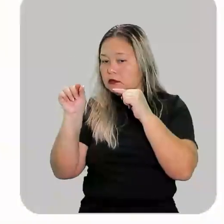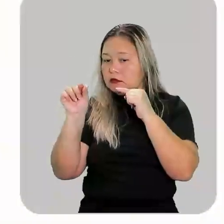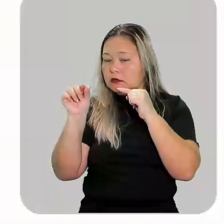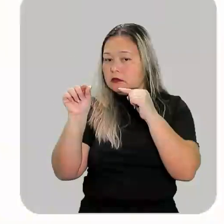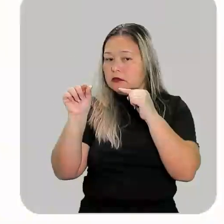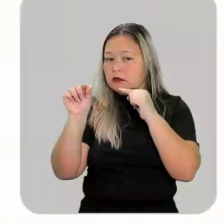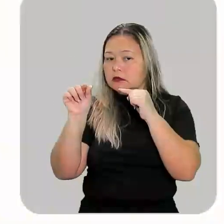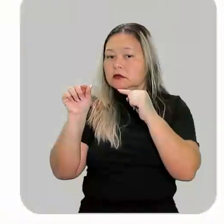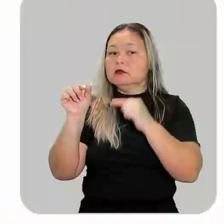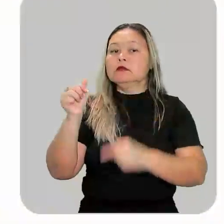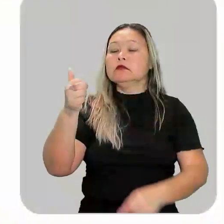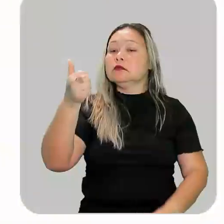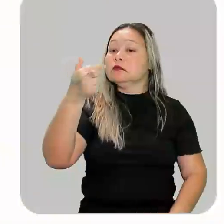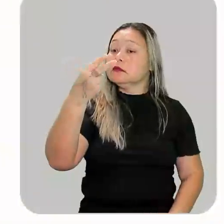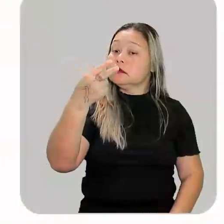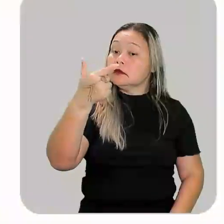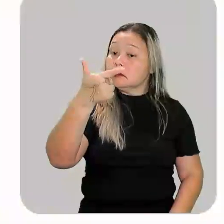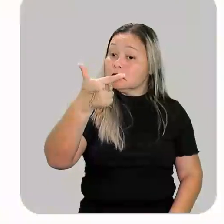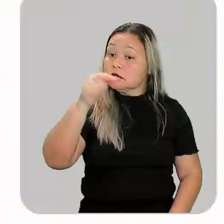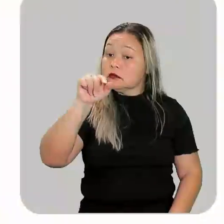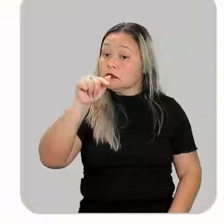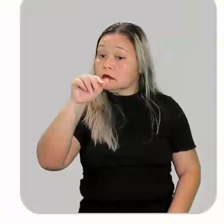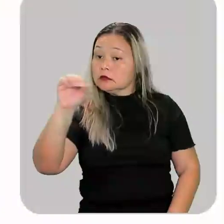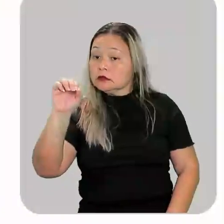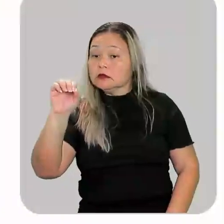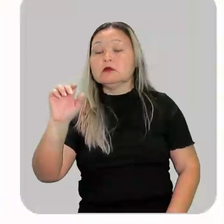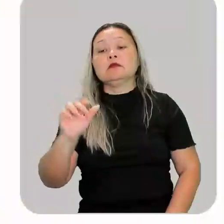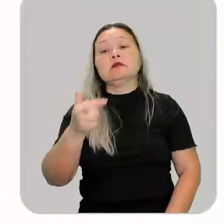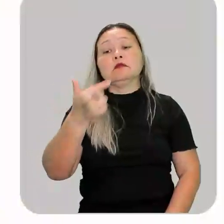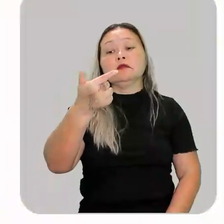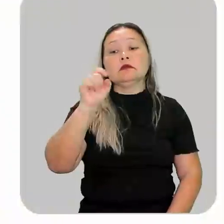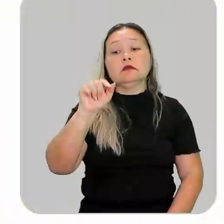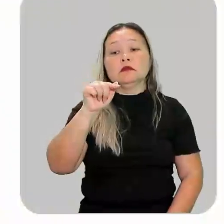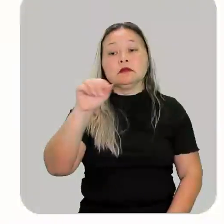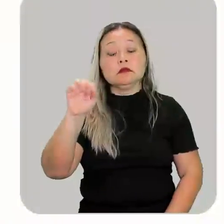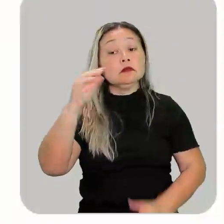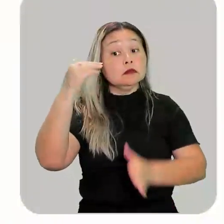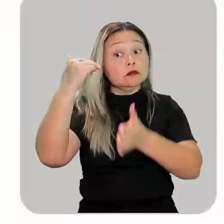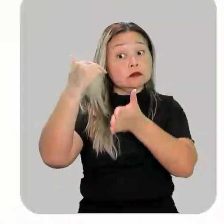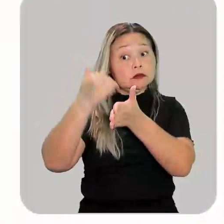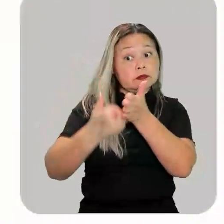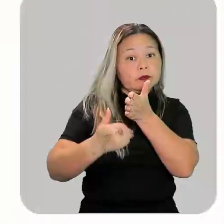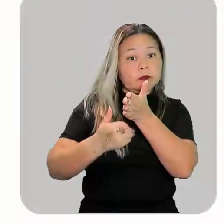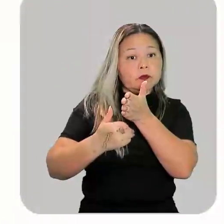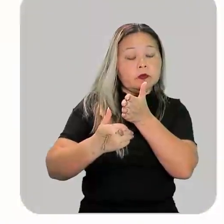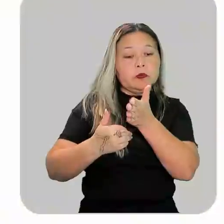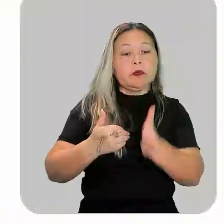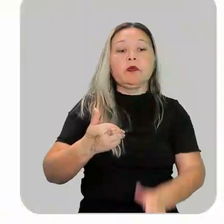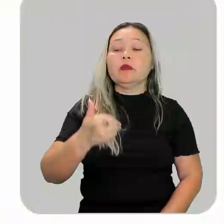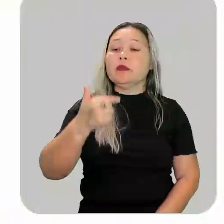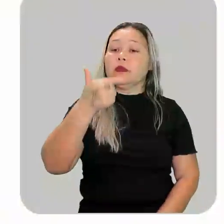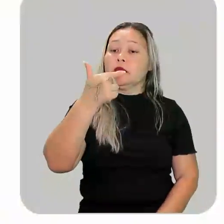seja, 2.700, fazer aqui no cantinho, menos